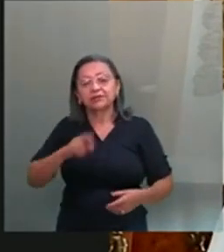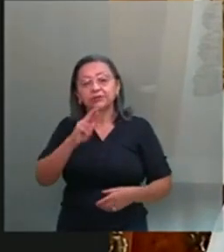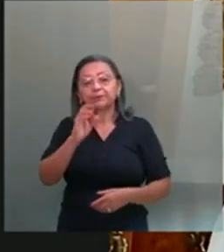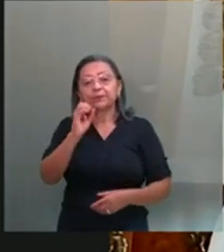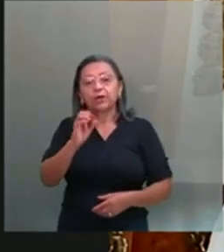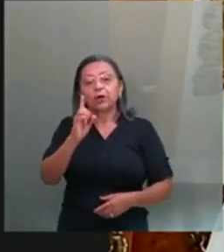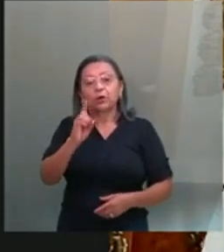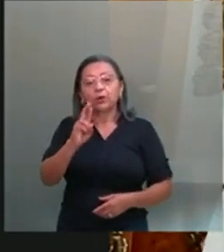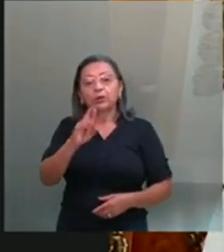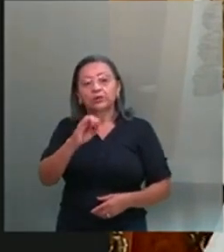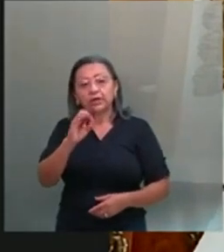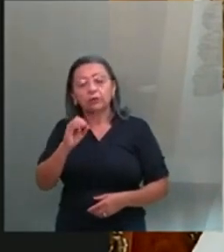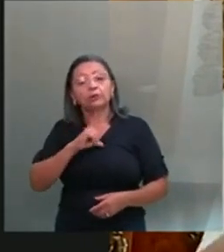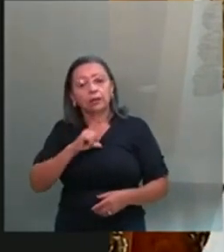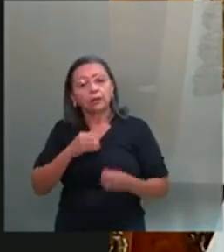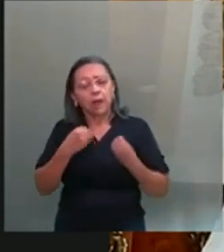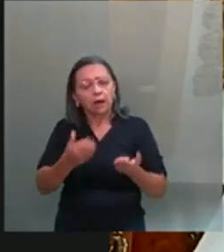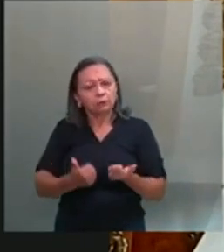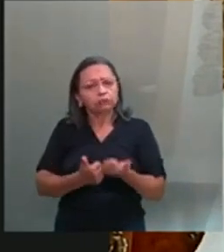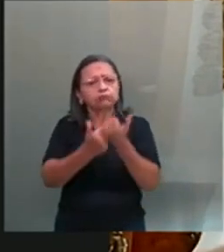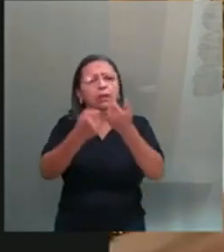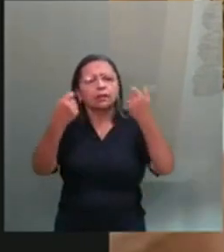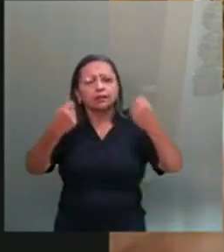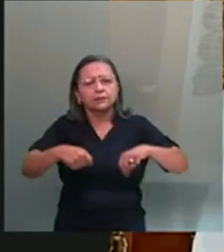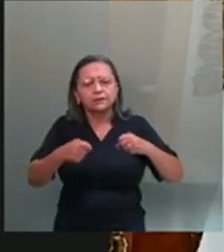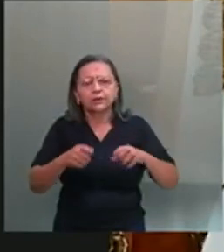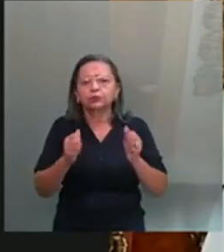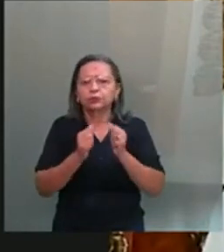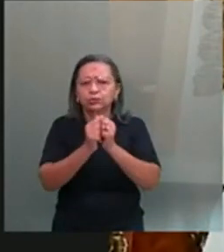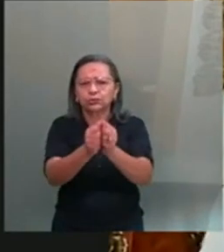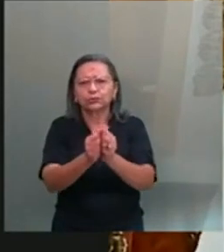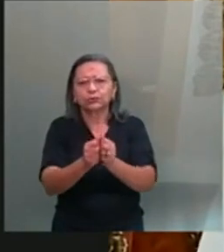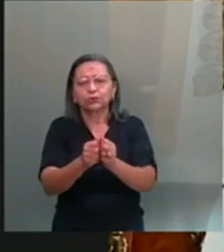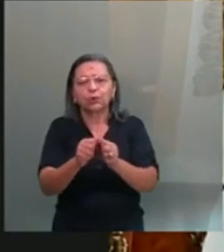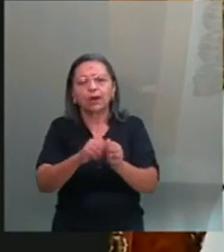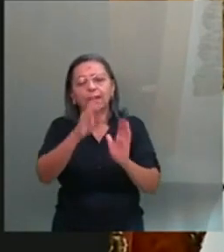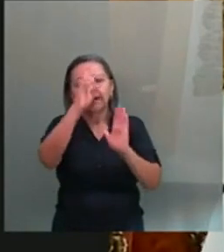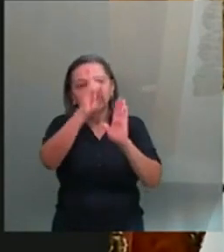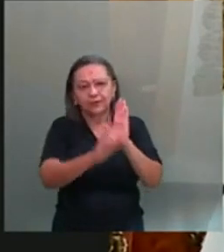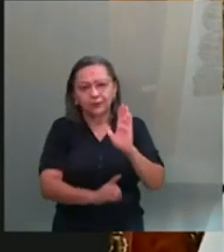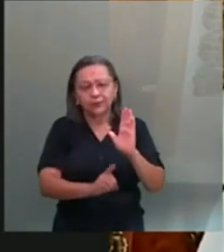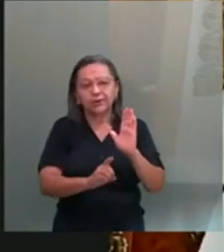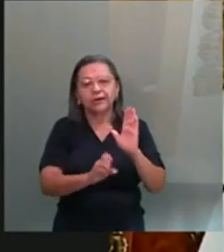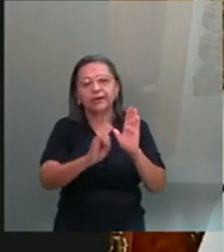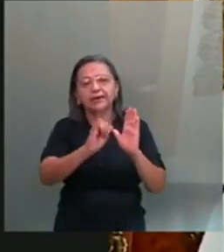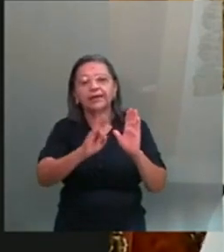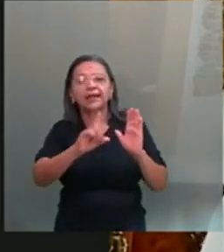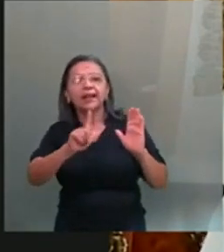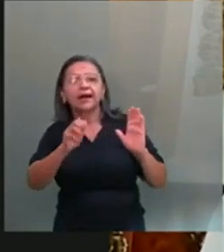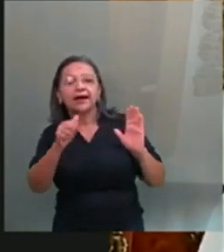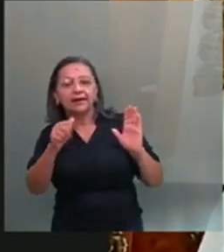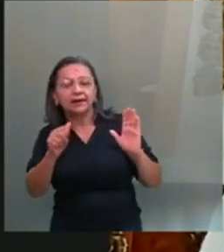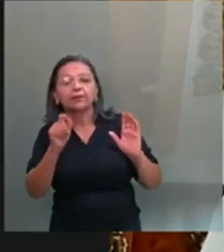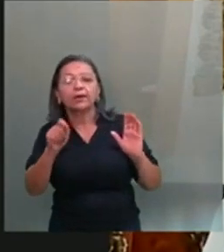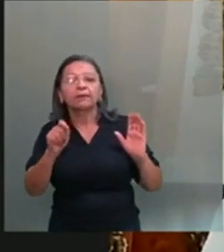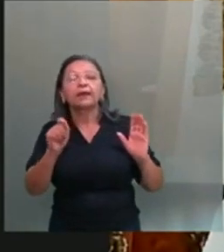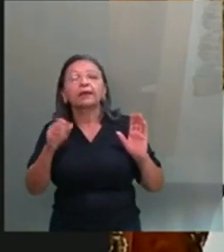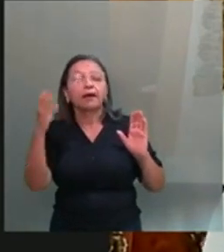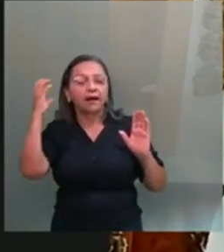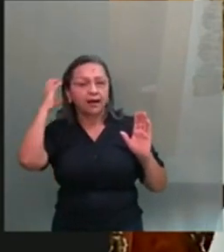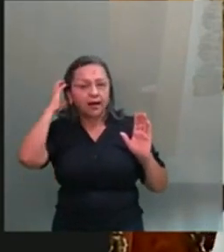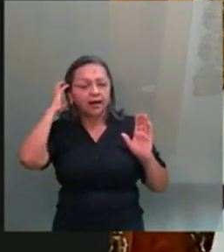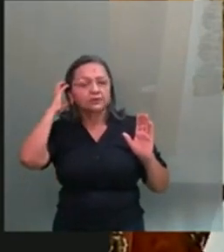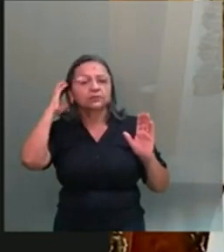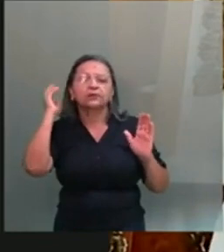que tem dado o suporte necessário, juntamente com a sua diretora, a doutora Ilana, para que a rádio, ela,